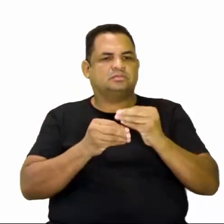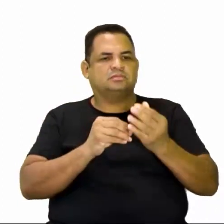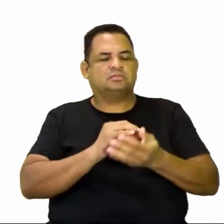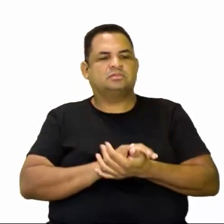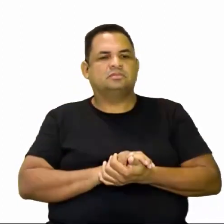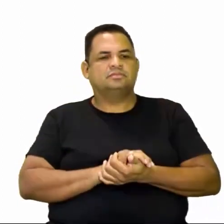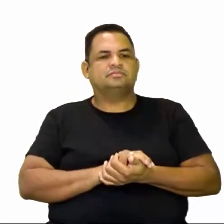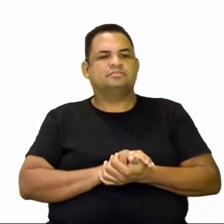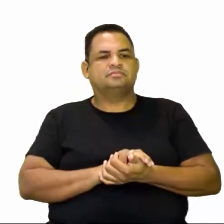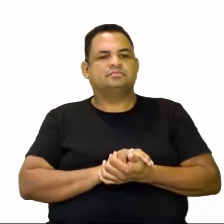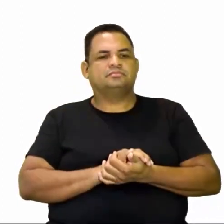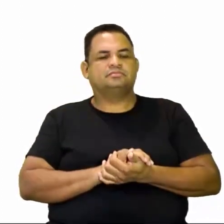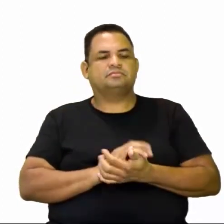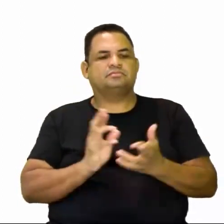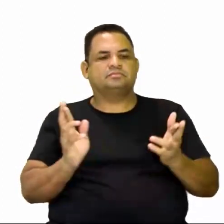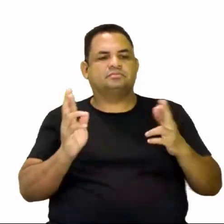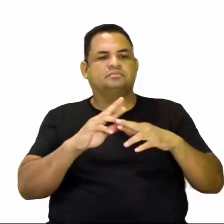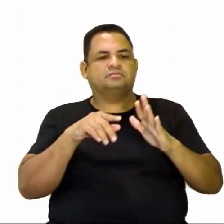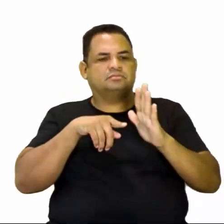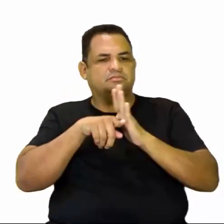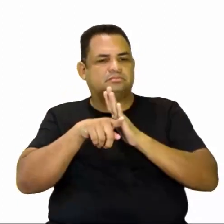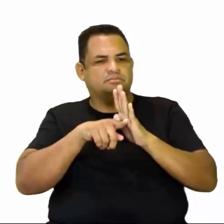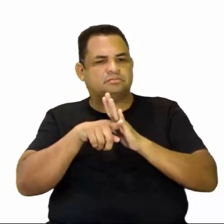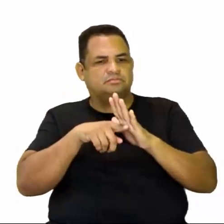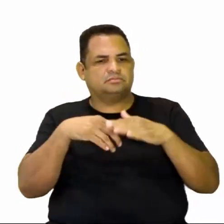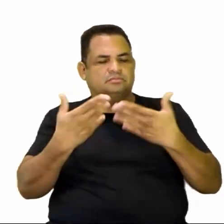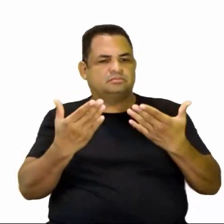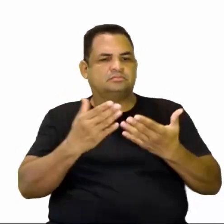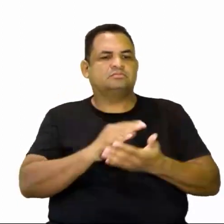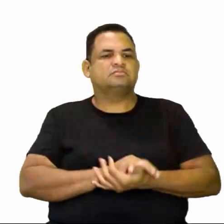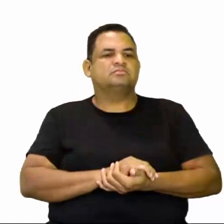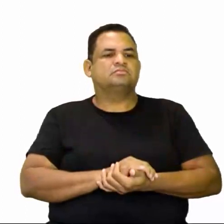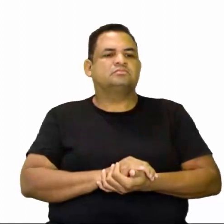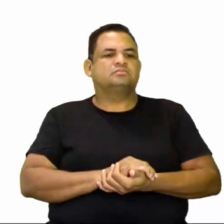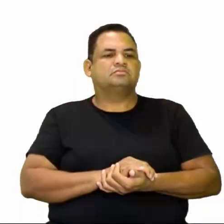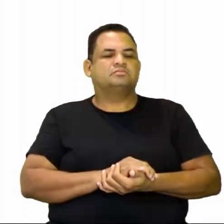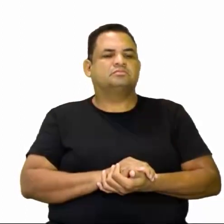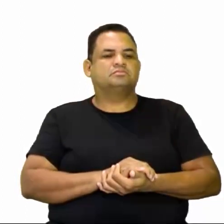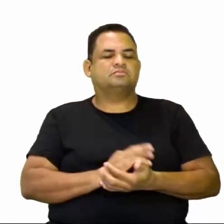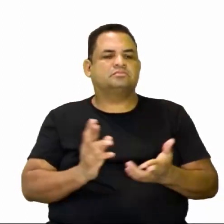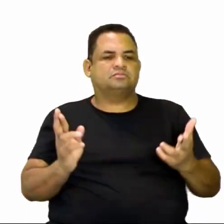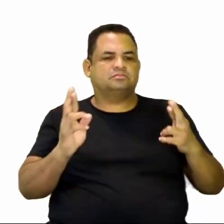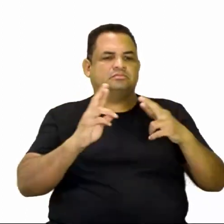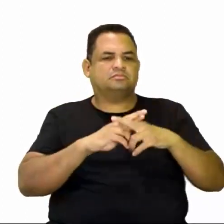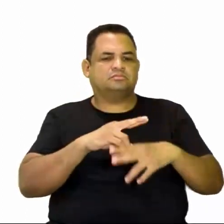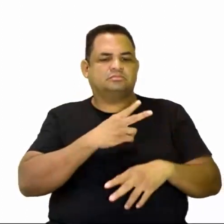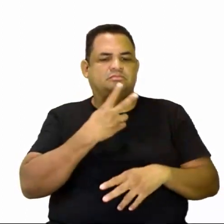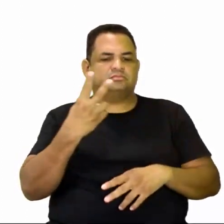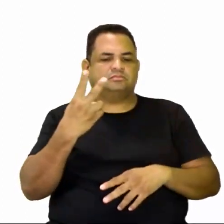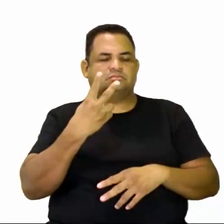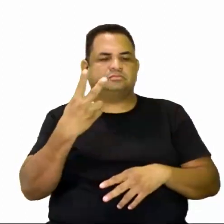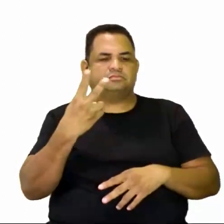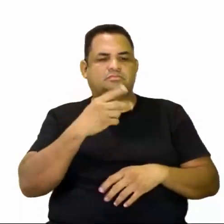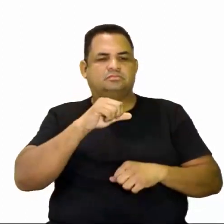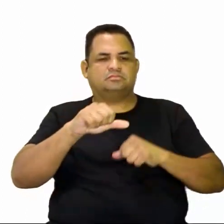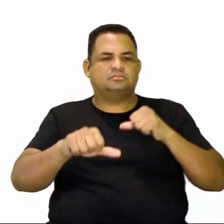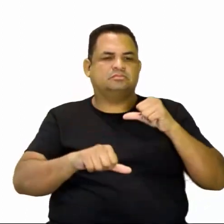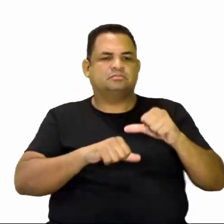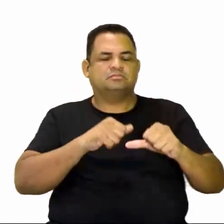adição, é uma reação de análise ou decomposição, é uma reação de dupla